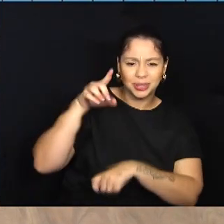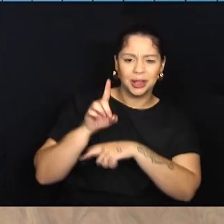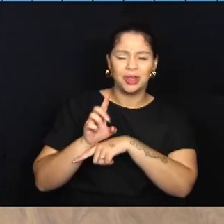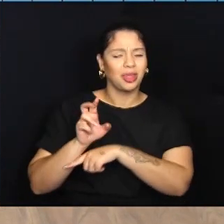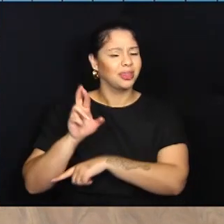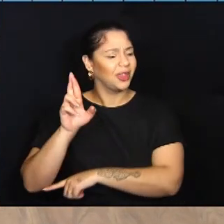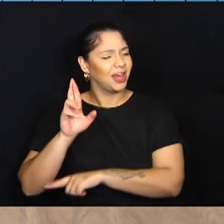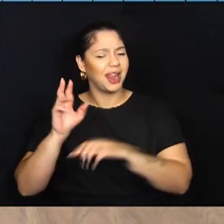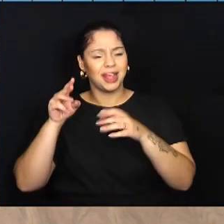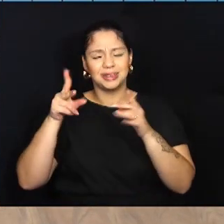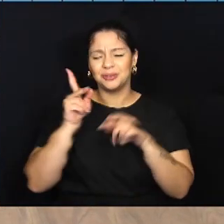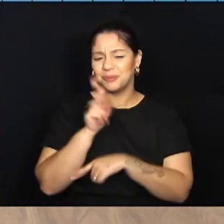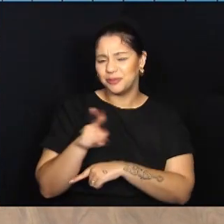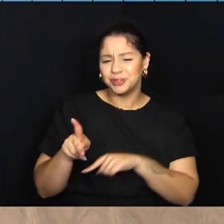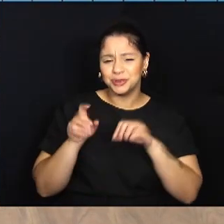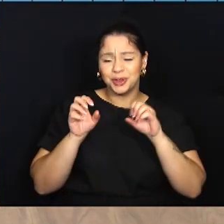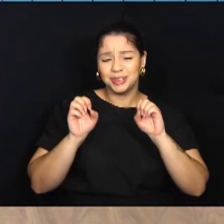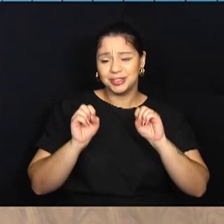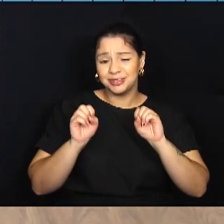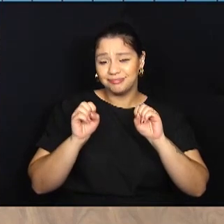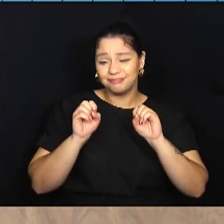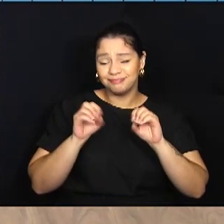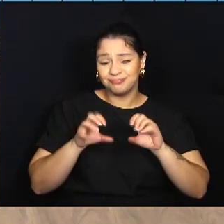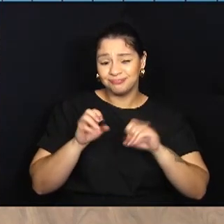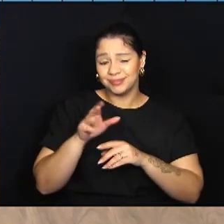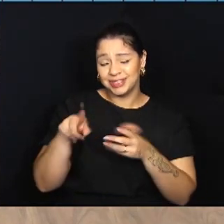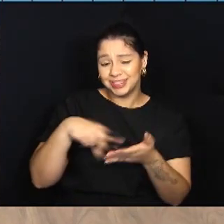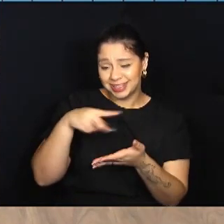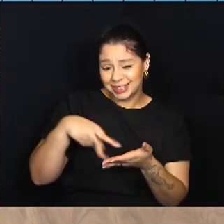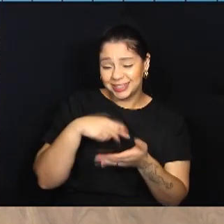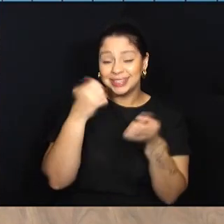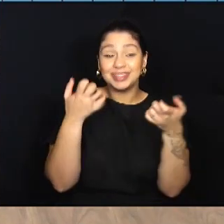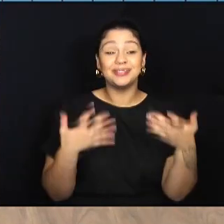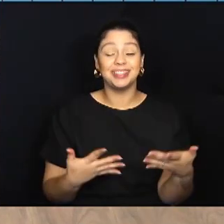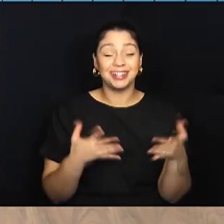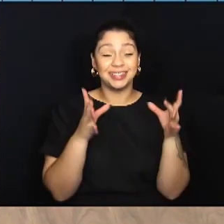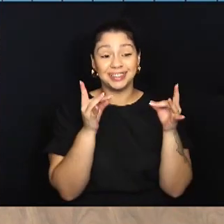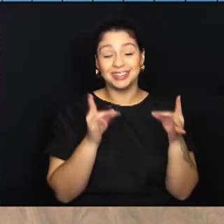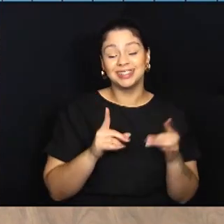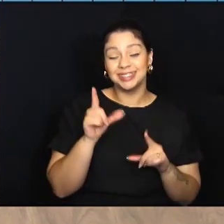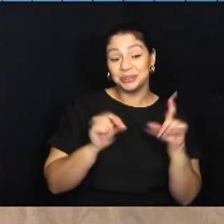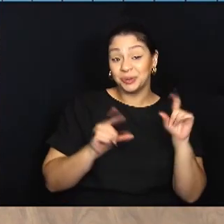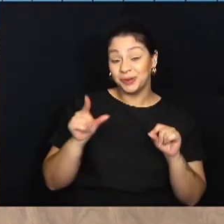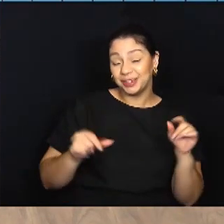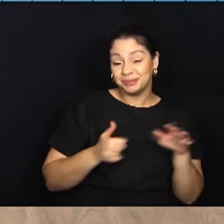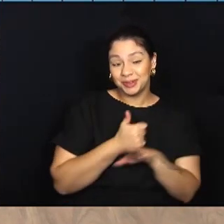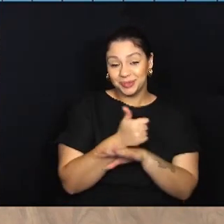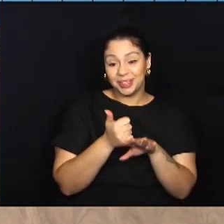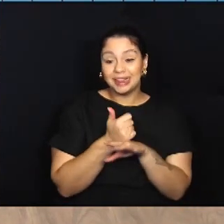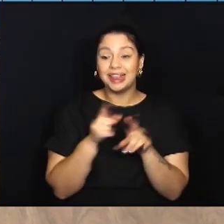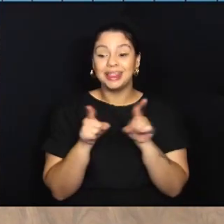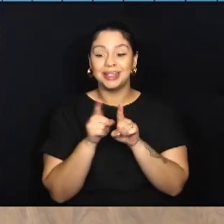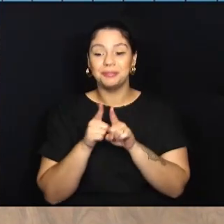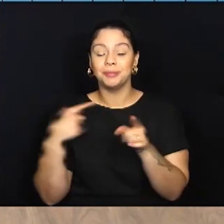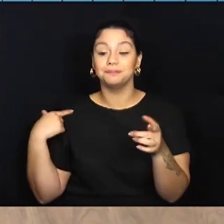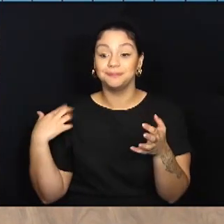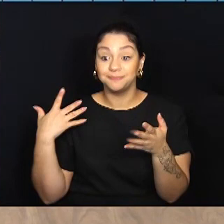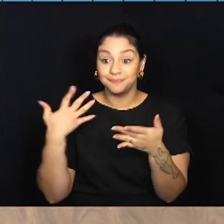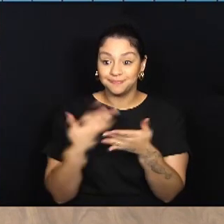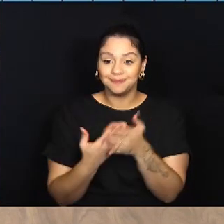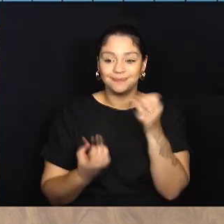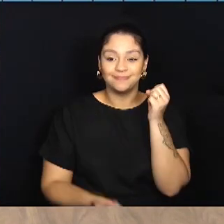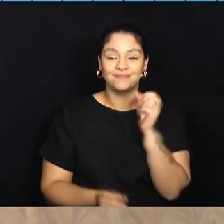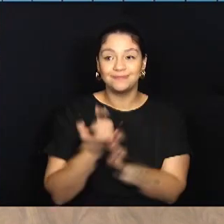é o balé. Conte para quem está nos acompanhando, então, sobre essas escolhas profissionais e essa trajetória até surgir